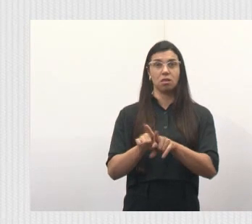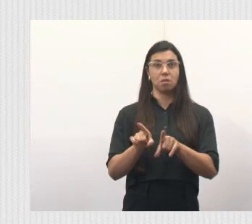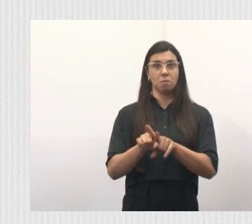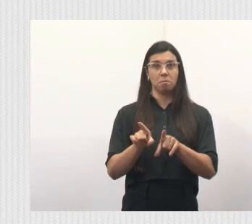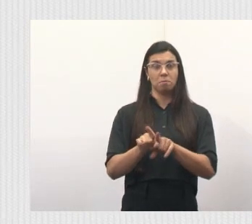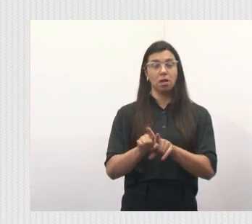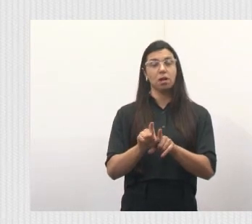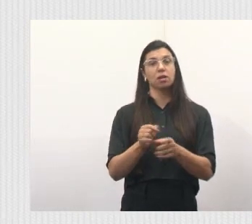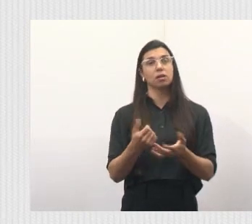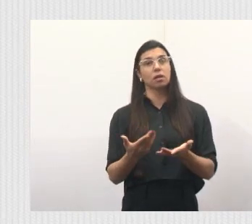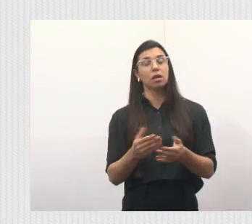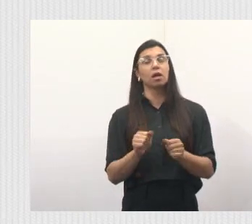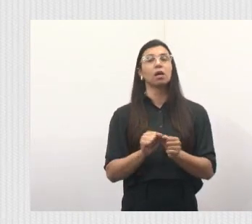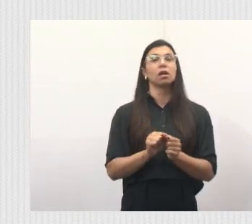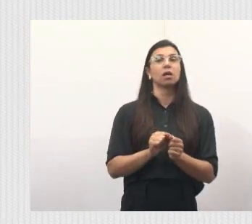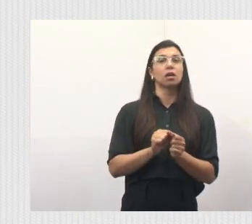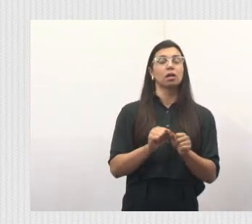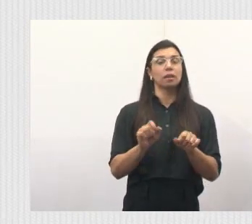federal,